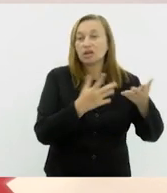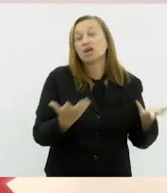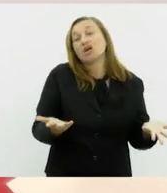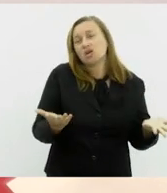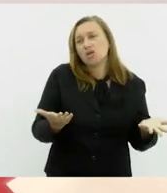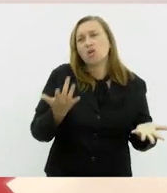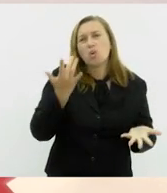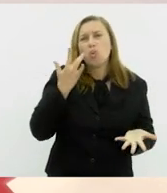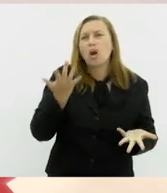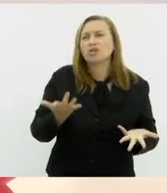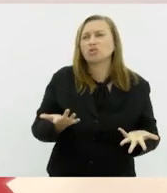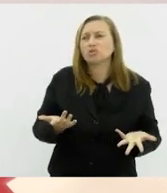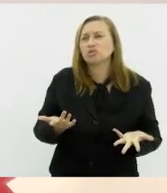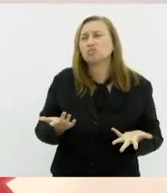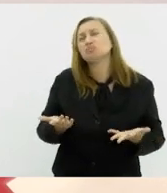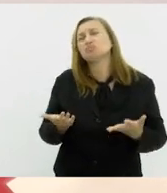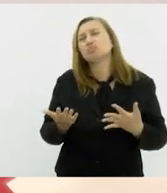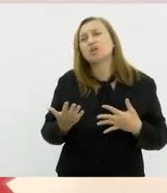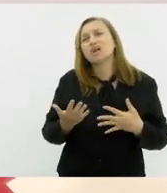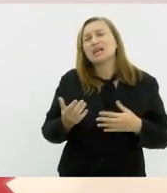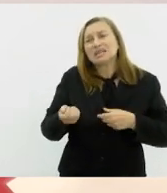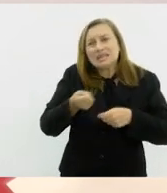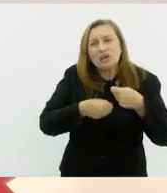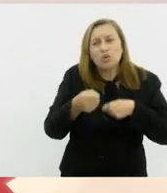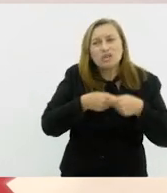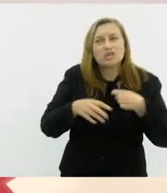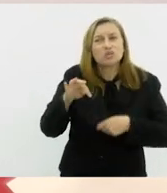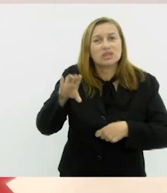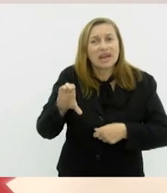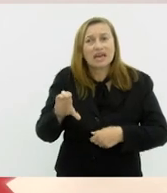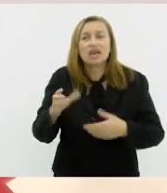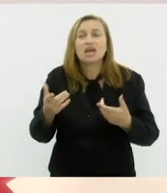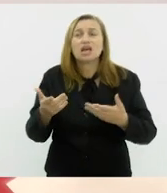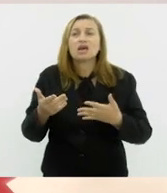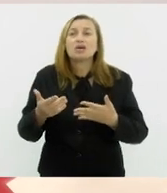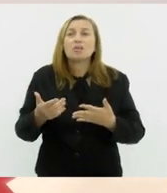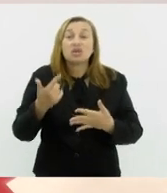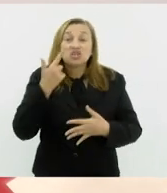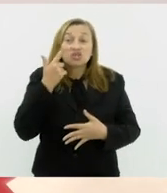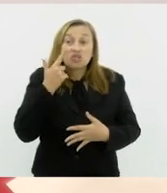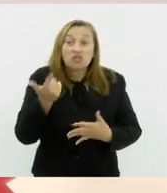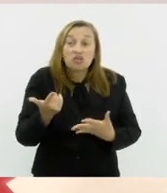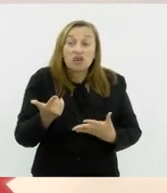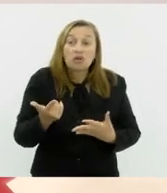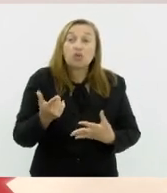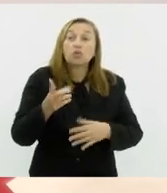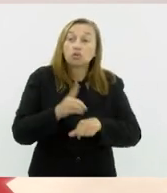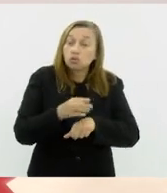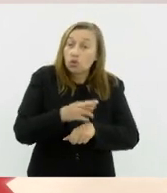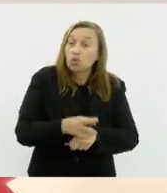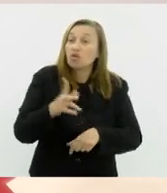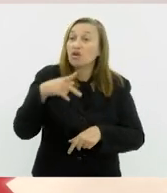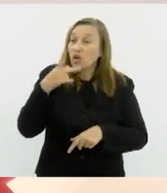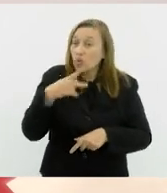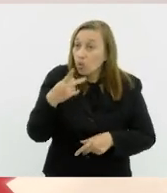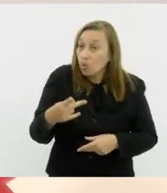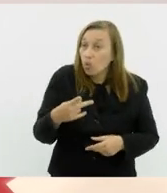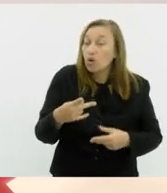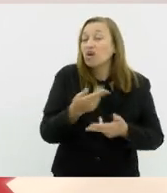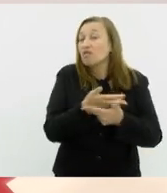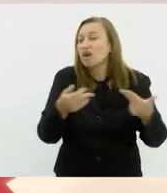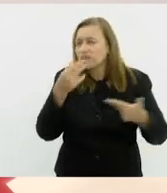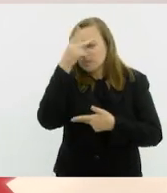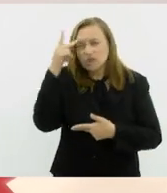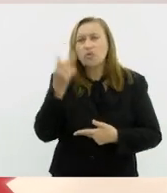Eu acho assim, por enquanto, né, a gente está negociando o TAC, mas, por enquanto, até para a gente ver, né, isso que o doutor falou, né, de isso que também várias